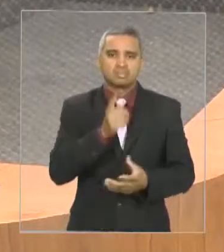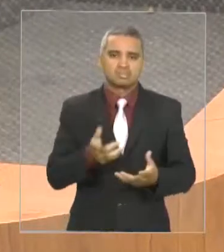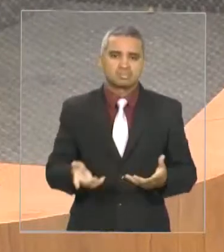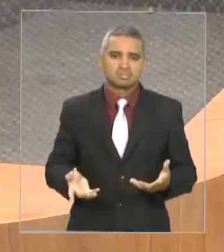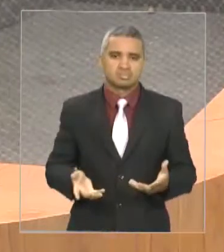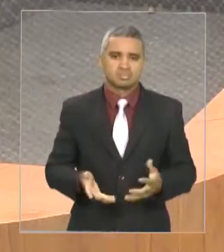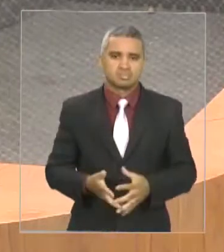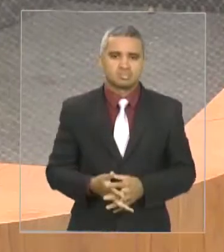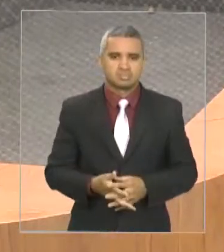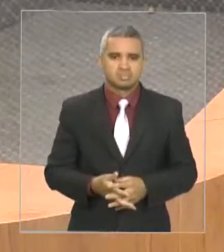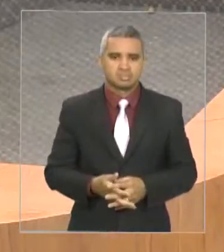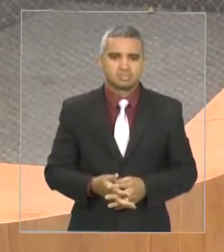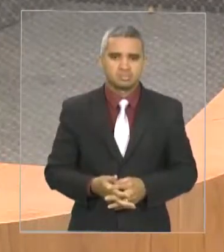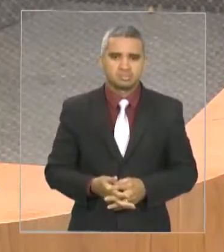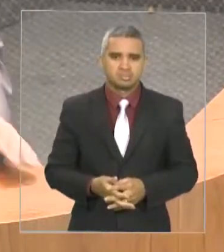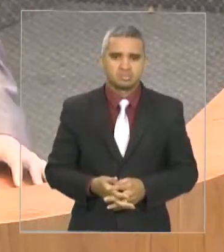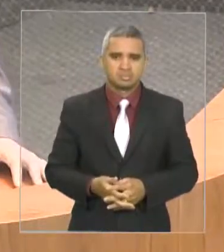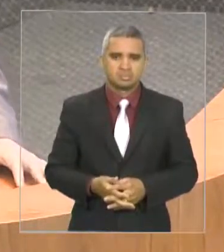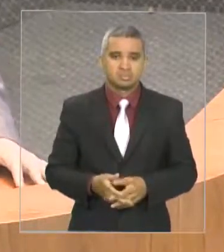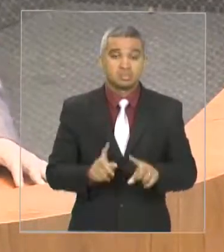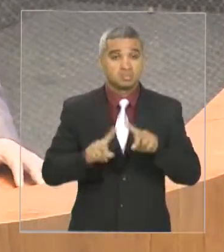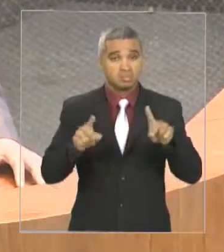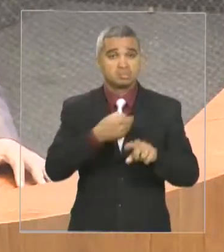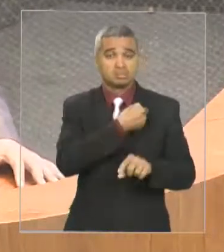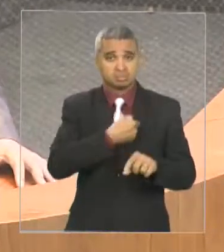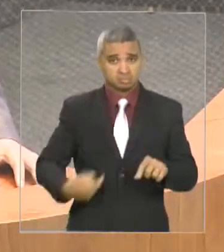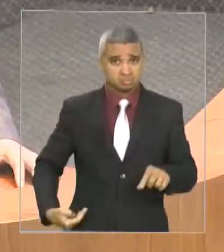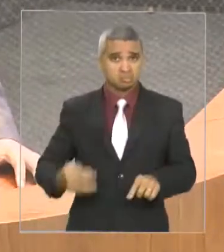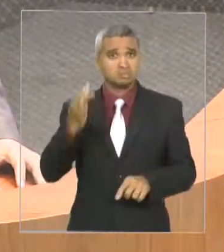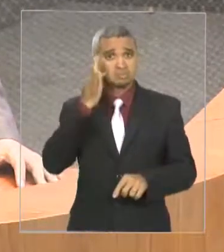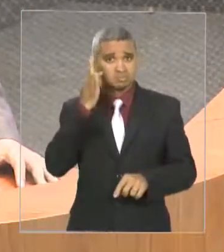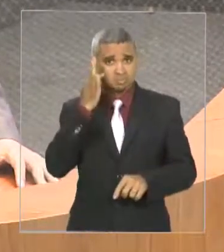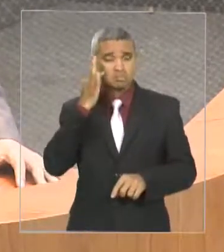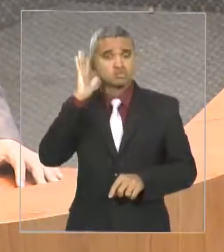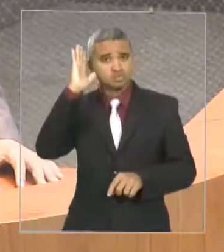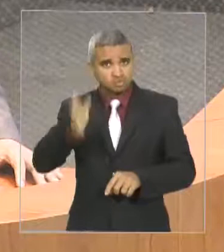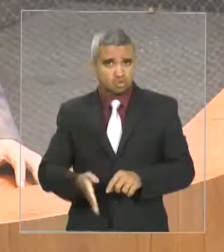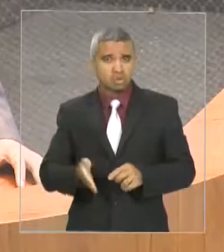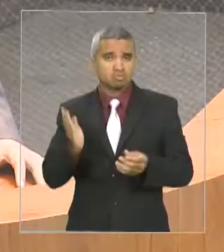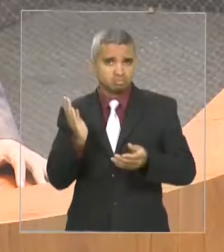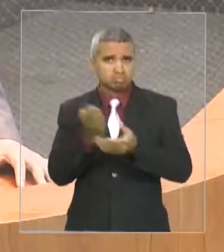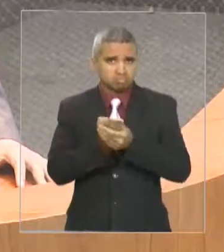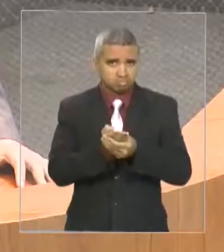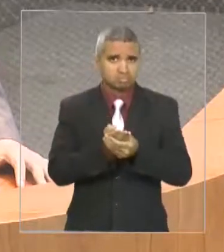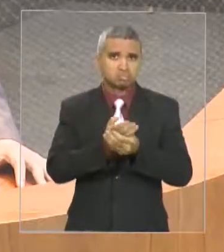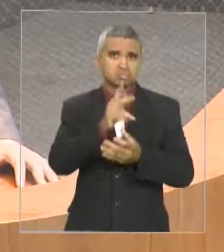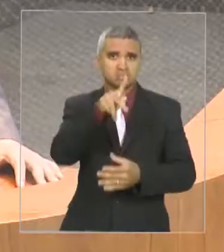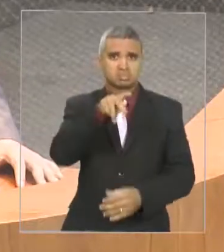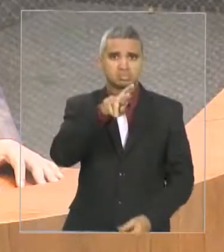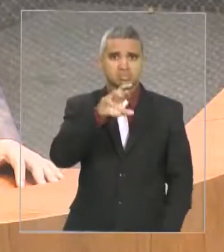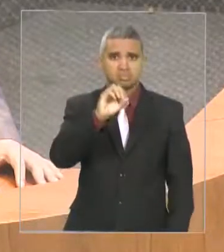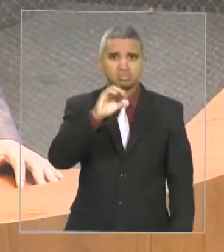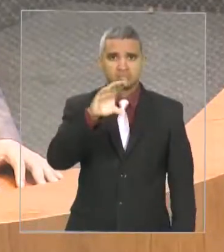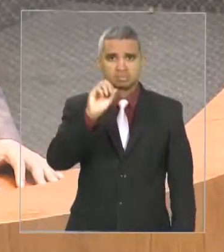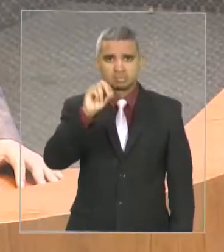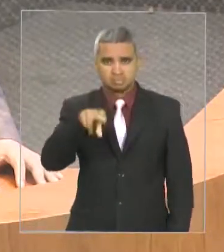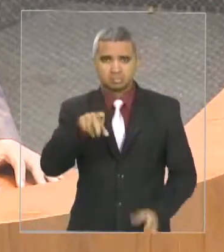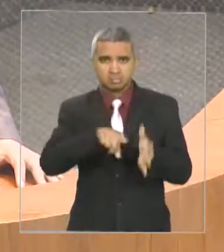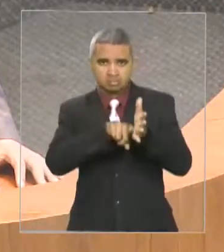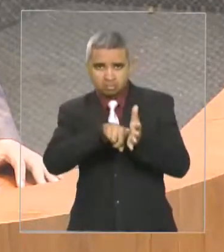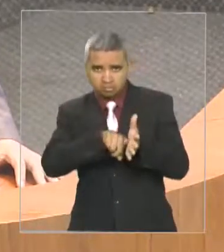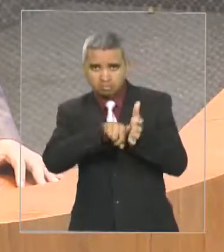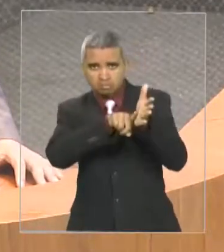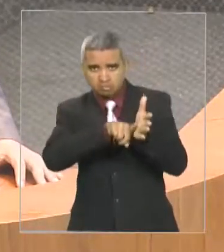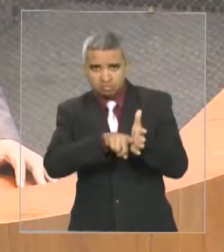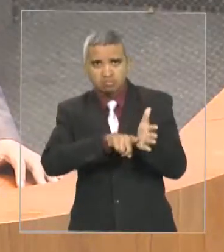em relação a esta proposição. Mas o governo do Estado está agindo. O PROCON abriu investigação. Quero